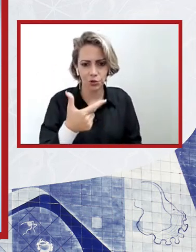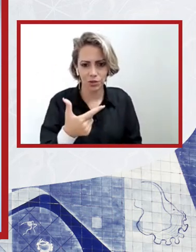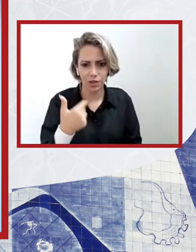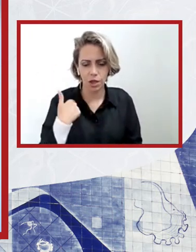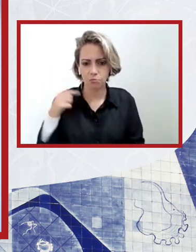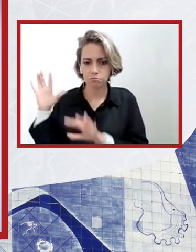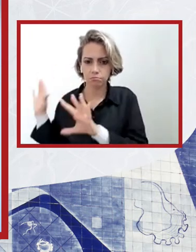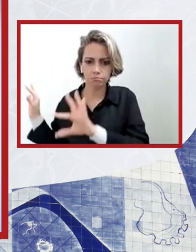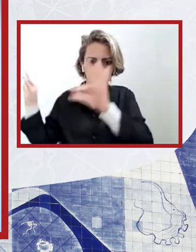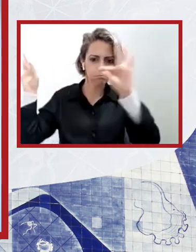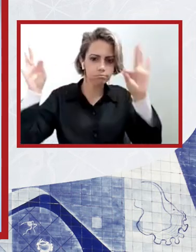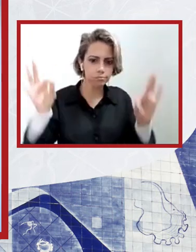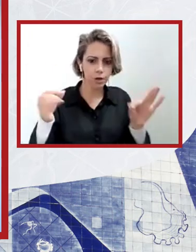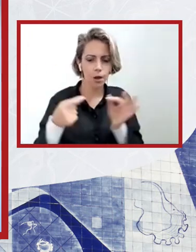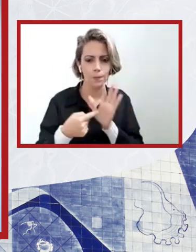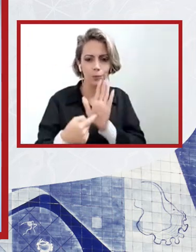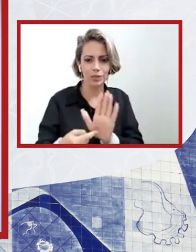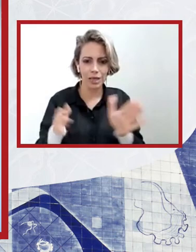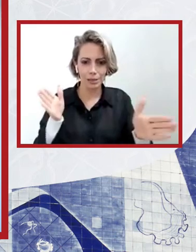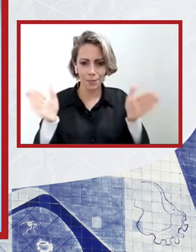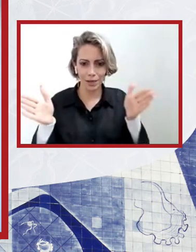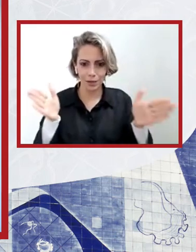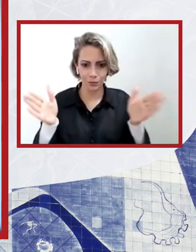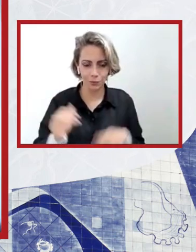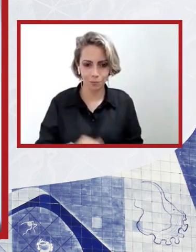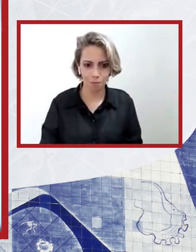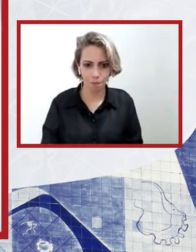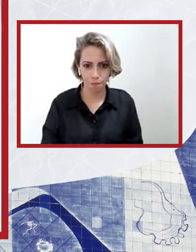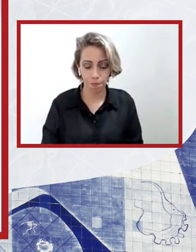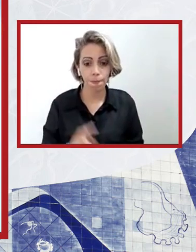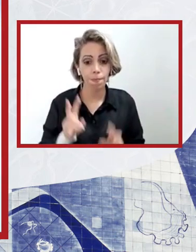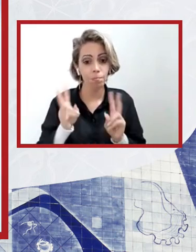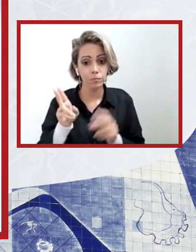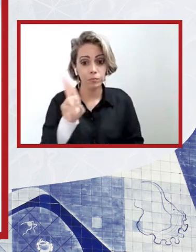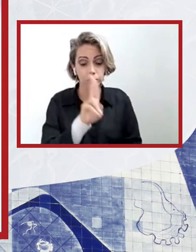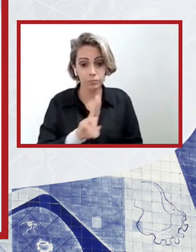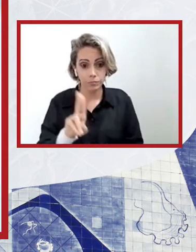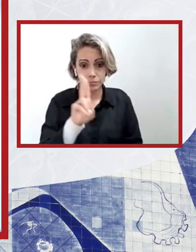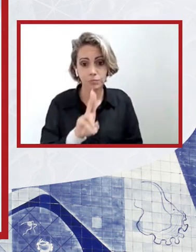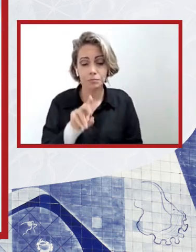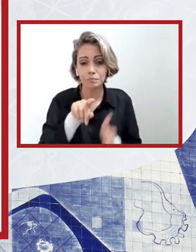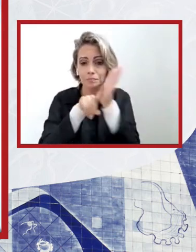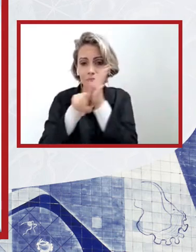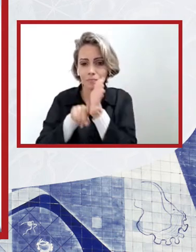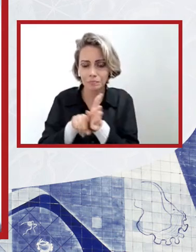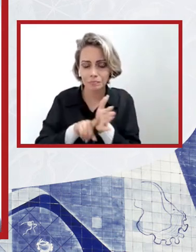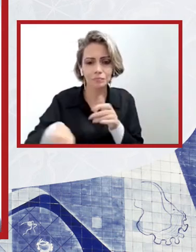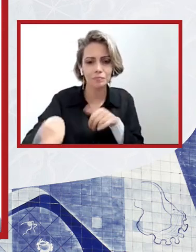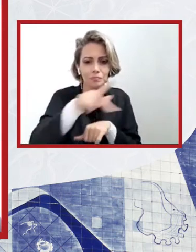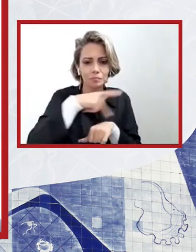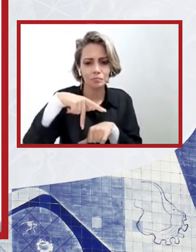E mesmo utilizando pesquisas de países,